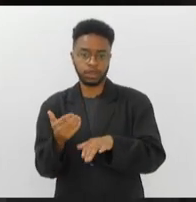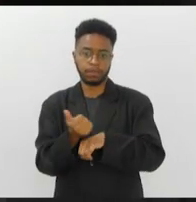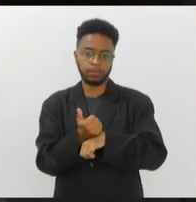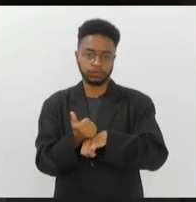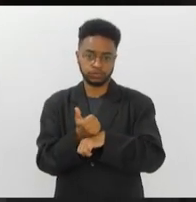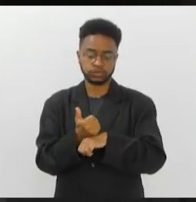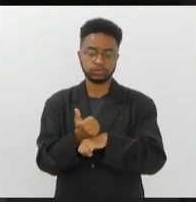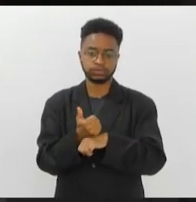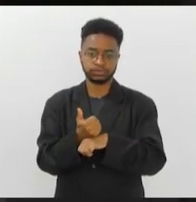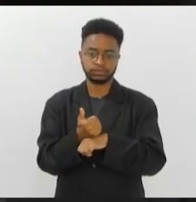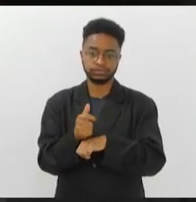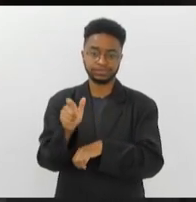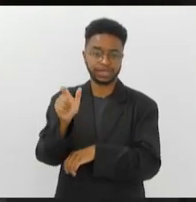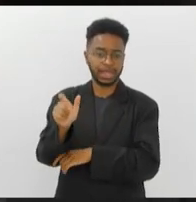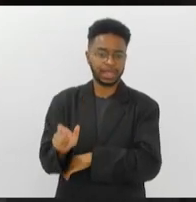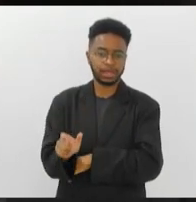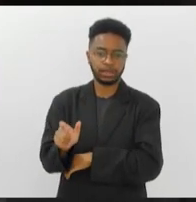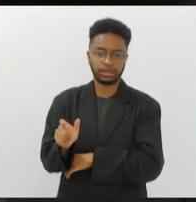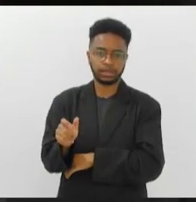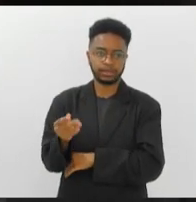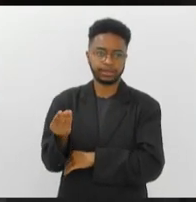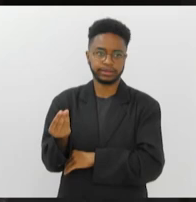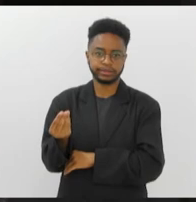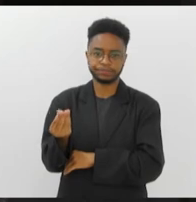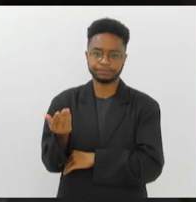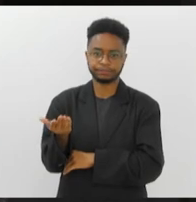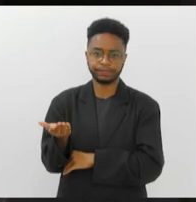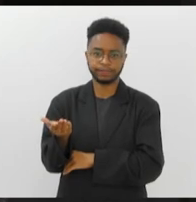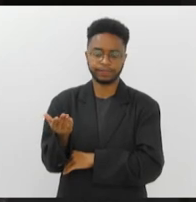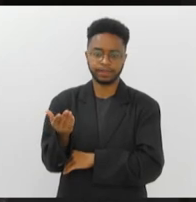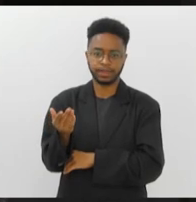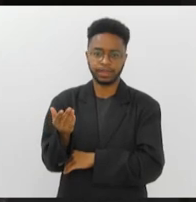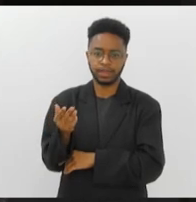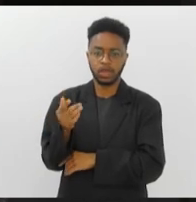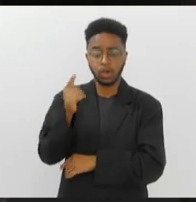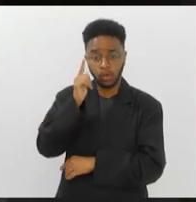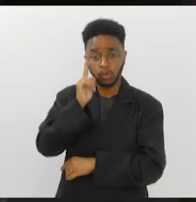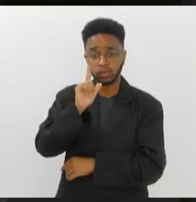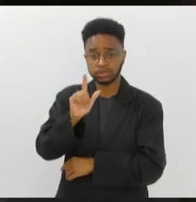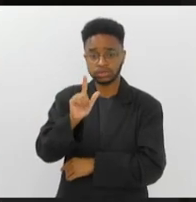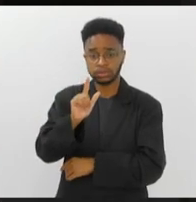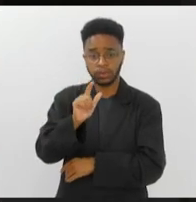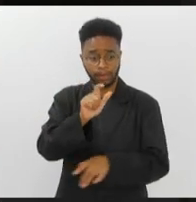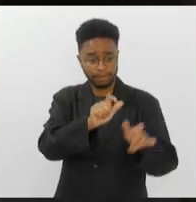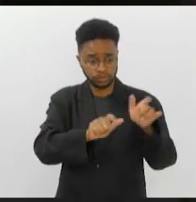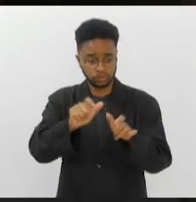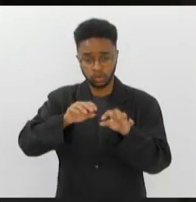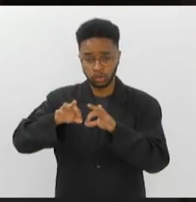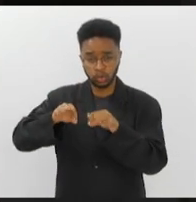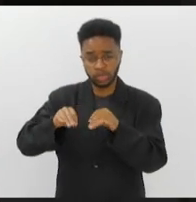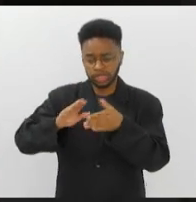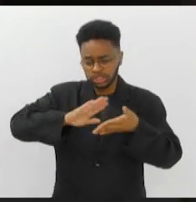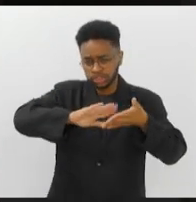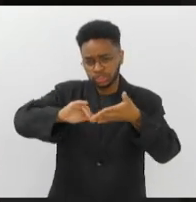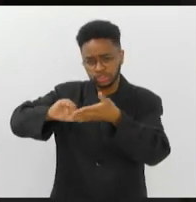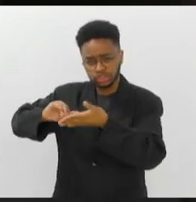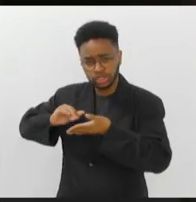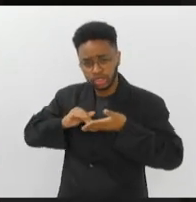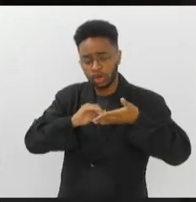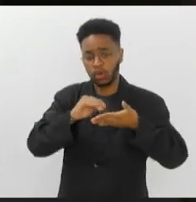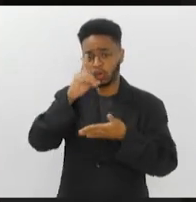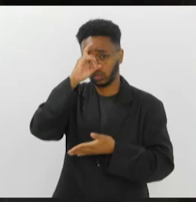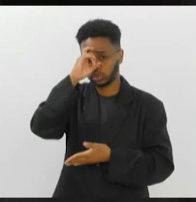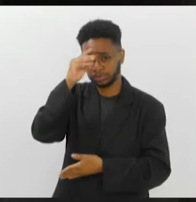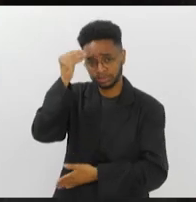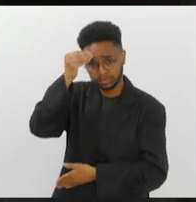em que era, assim, ela conseguiu... tirar todo mundo do manicômio, conseguiu